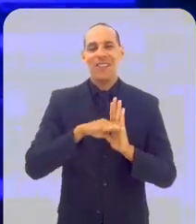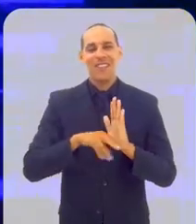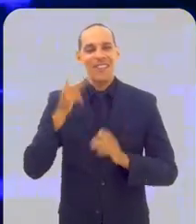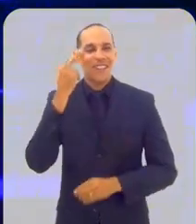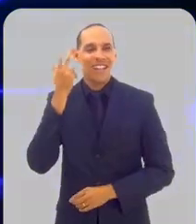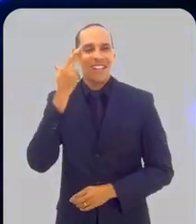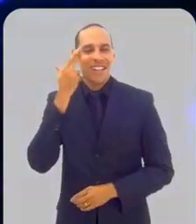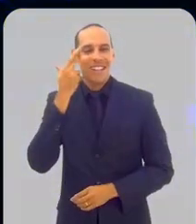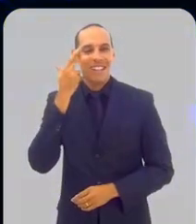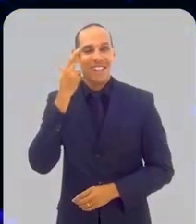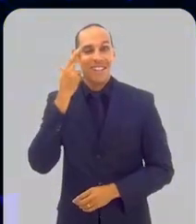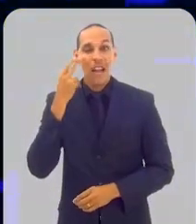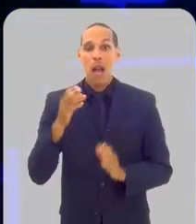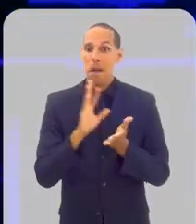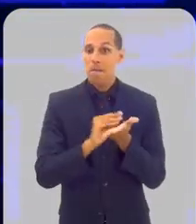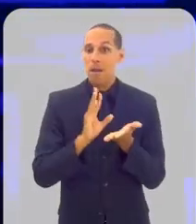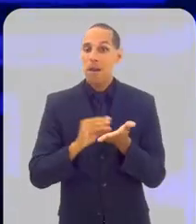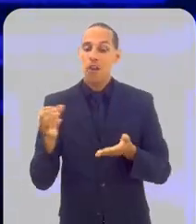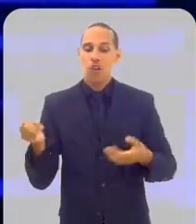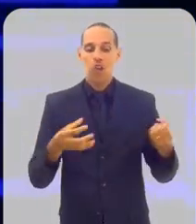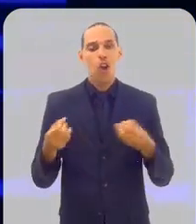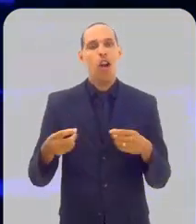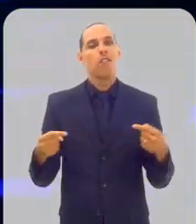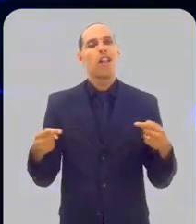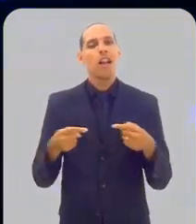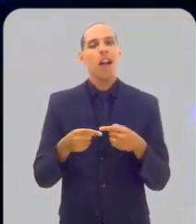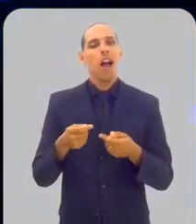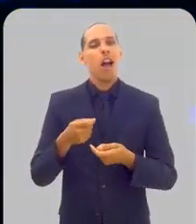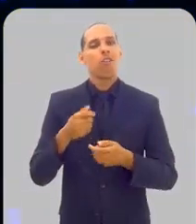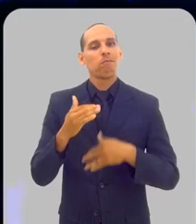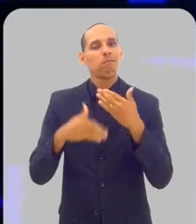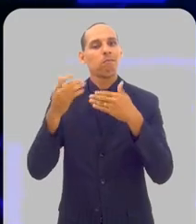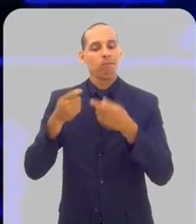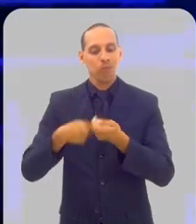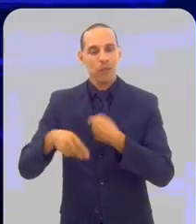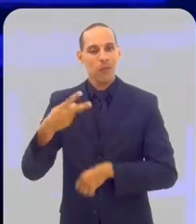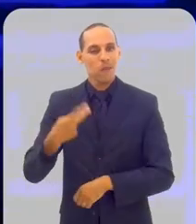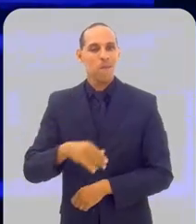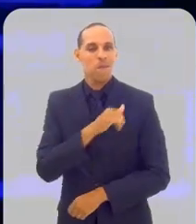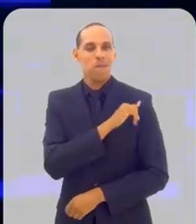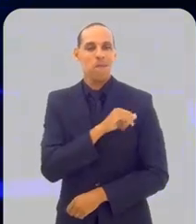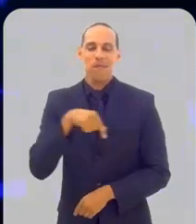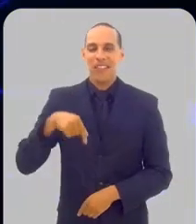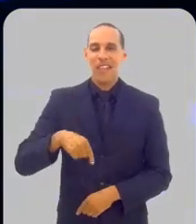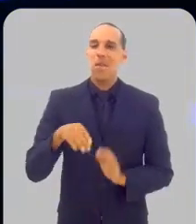retomamos a programação normal com novas pautas sobre desenvolvimento econômico